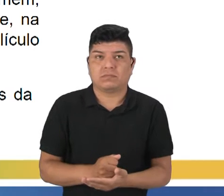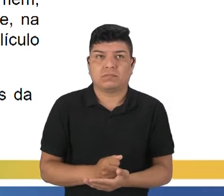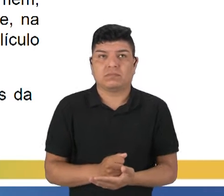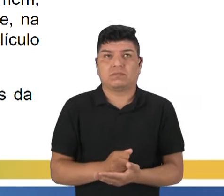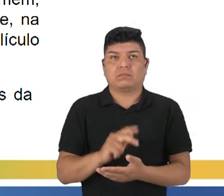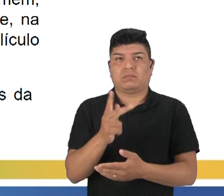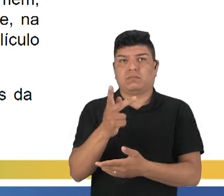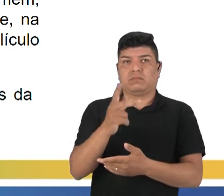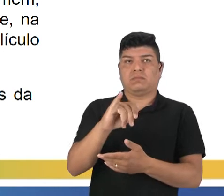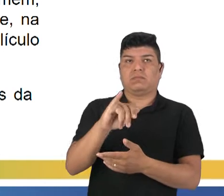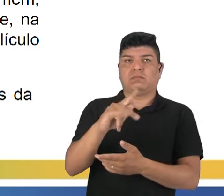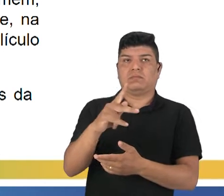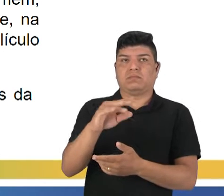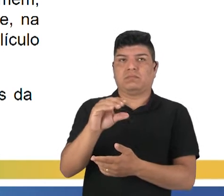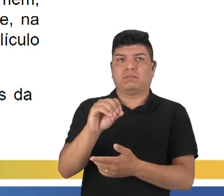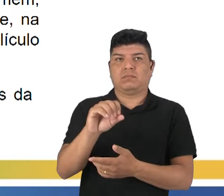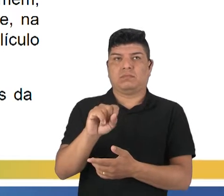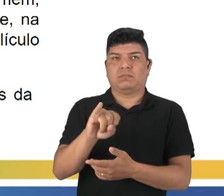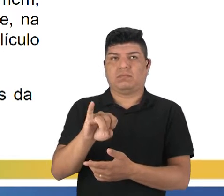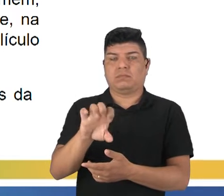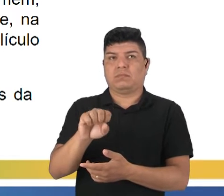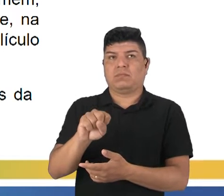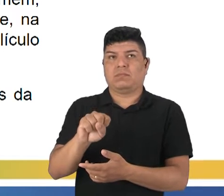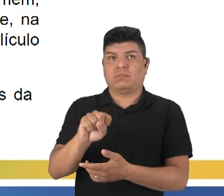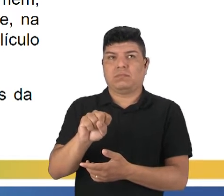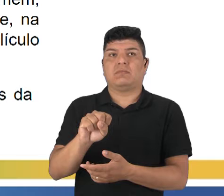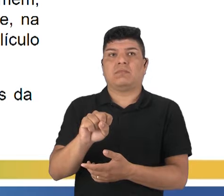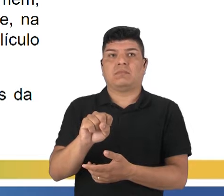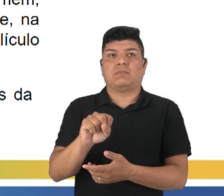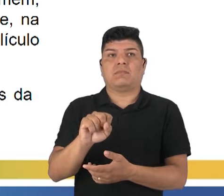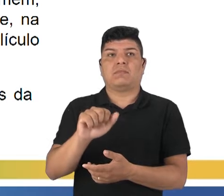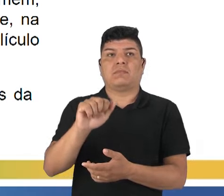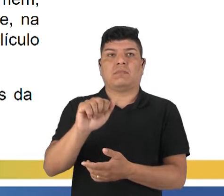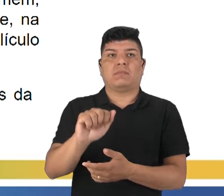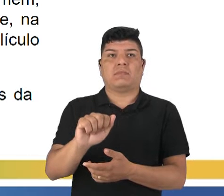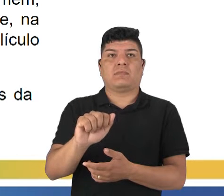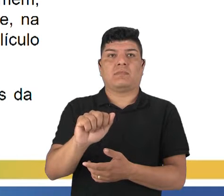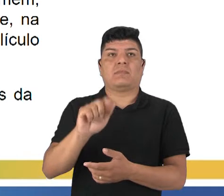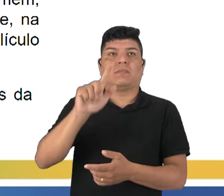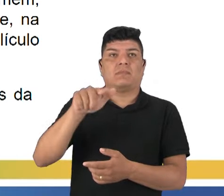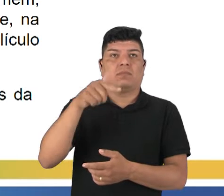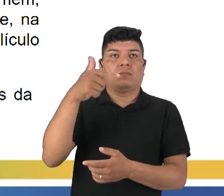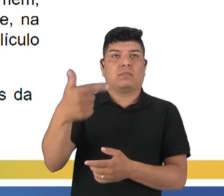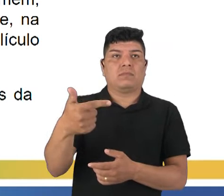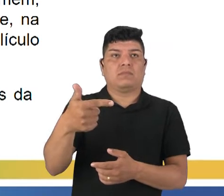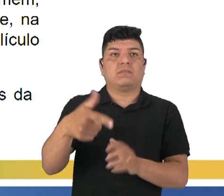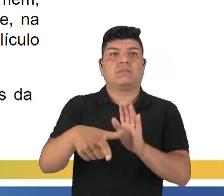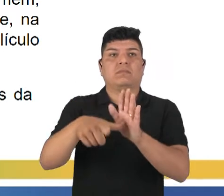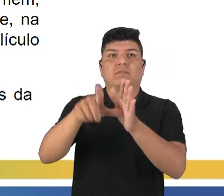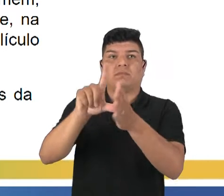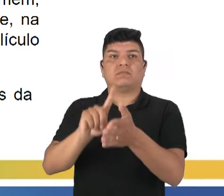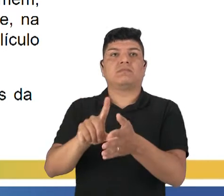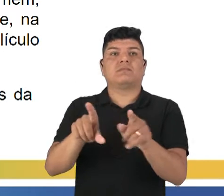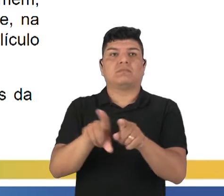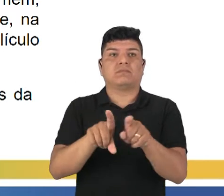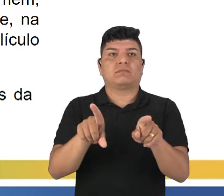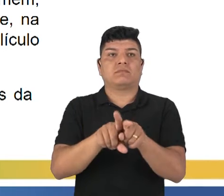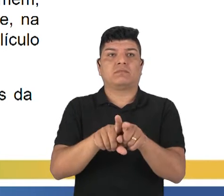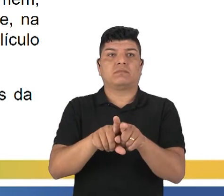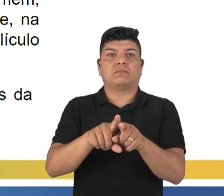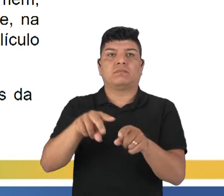A hipófise anterior, que nós chamamos de adenohipófise, e a hipófise posterior, que nós chamamos